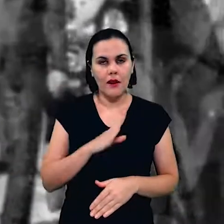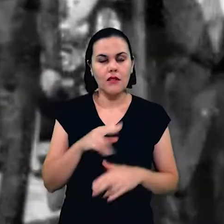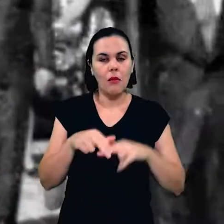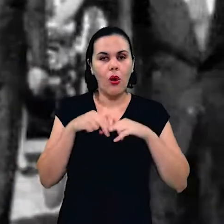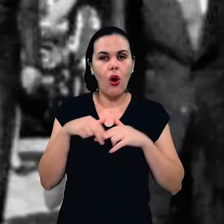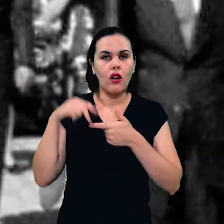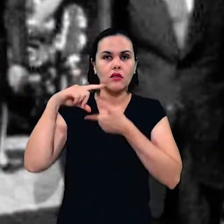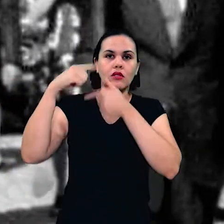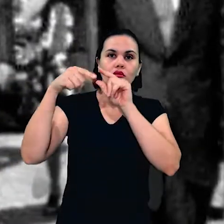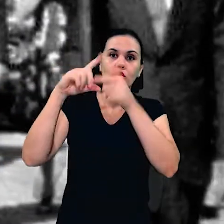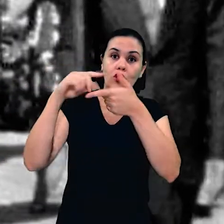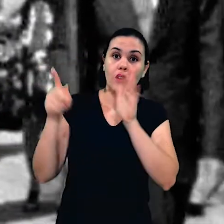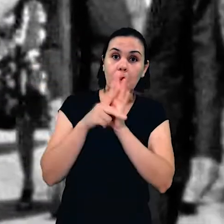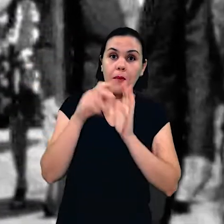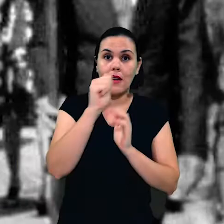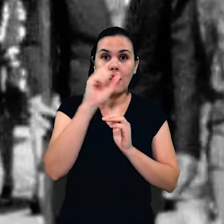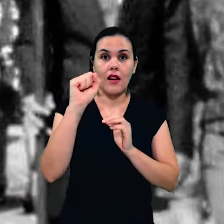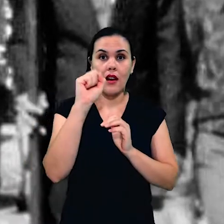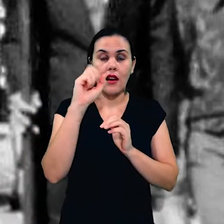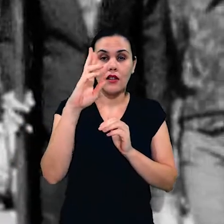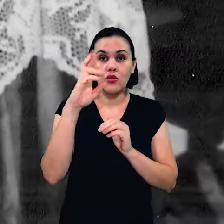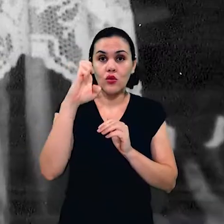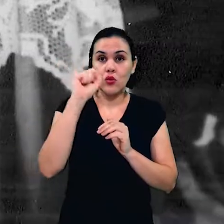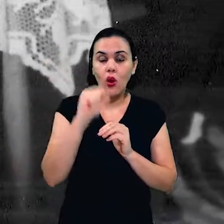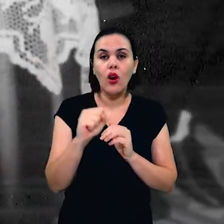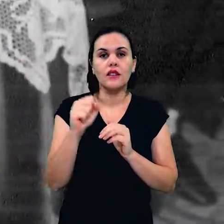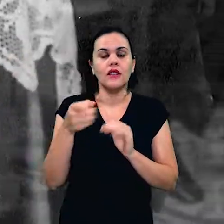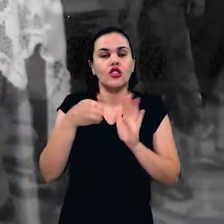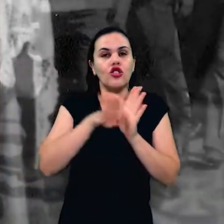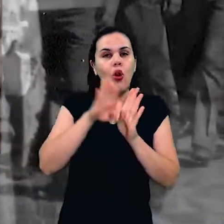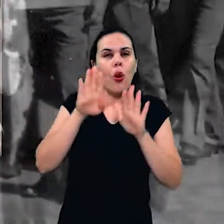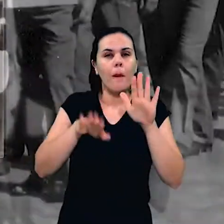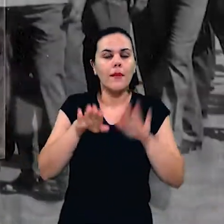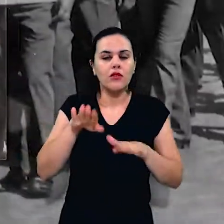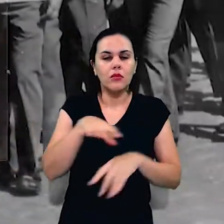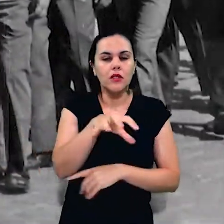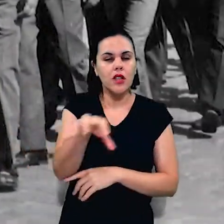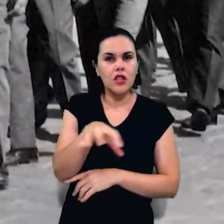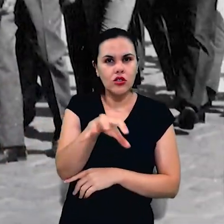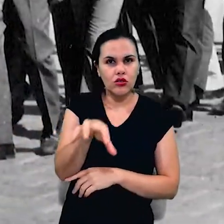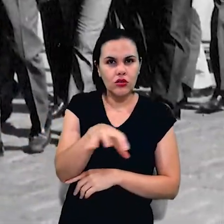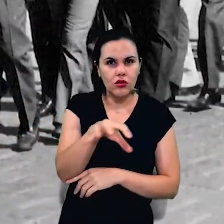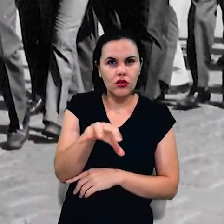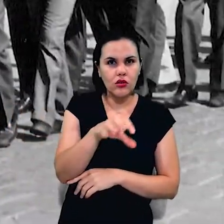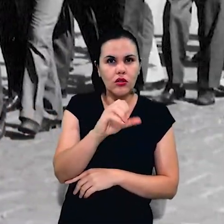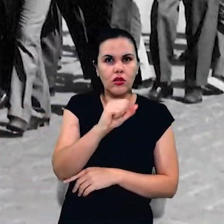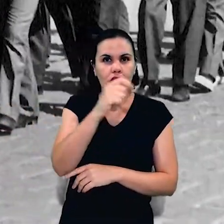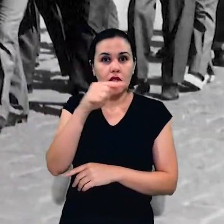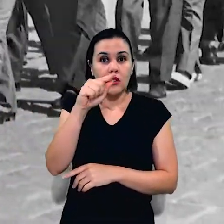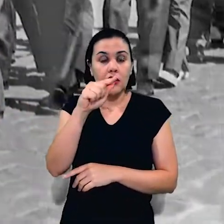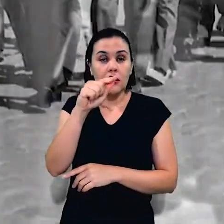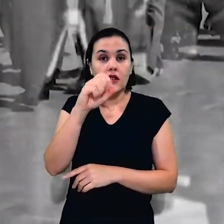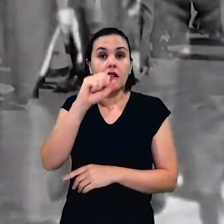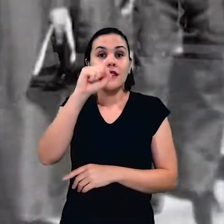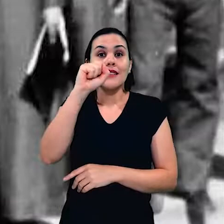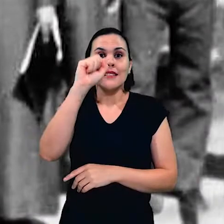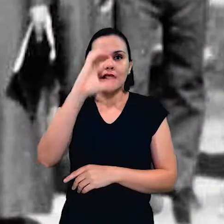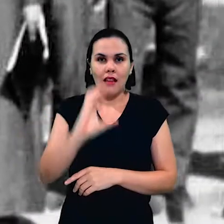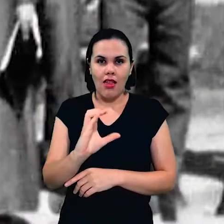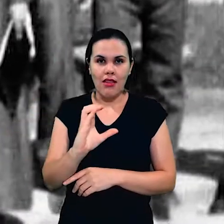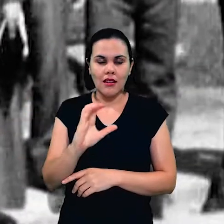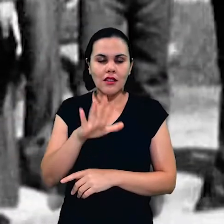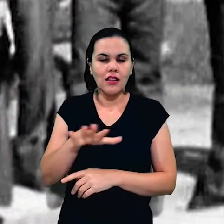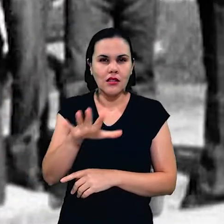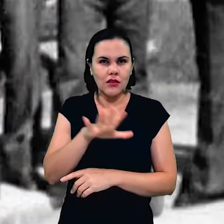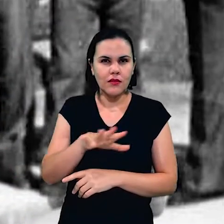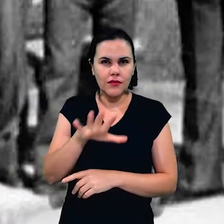tradição açoriana, né? Açores, que vai chegar ali pela região, né, de onde hoje é Santa Catarina,